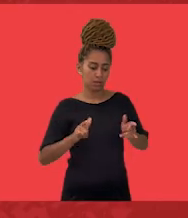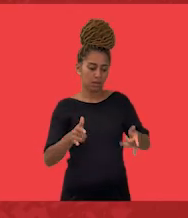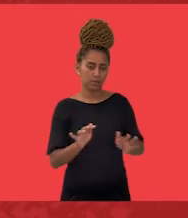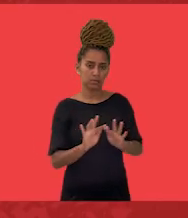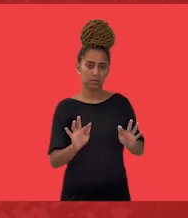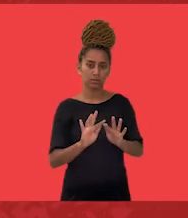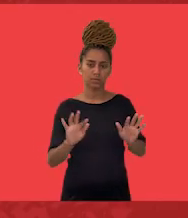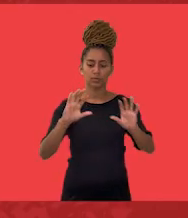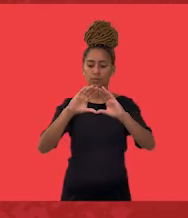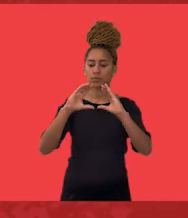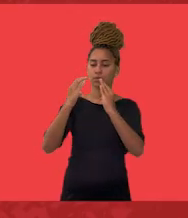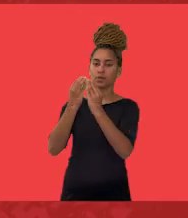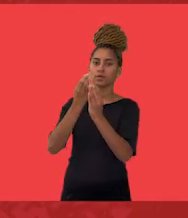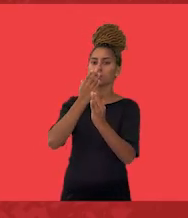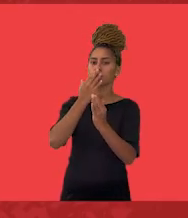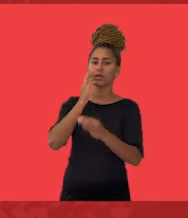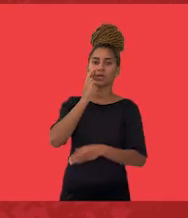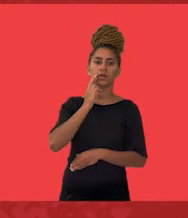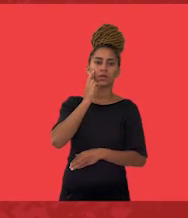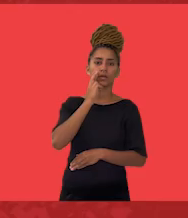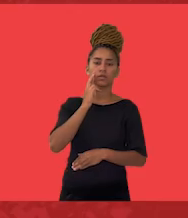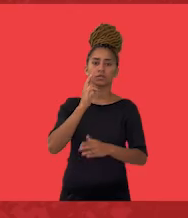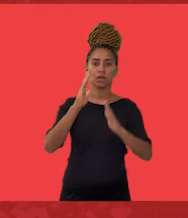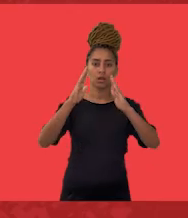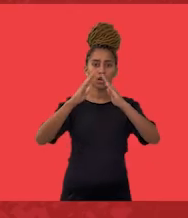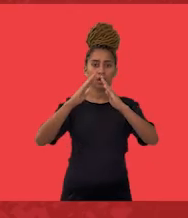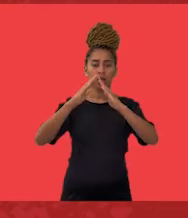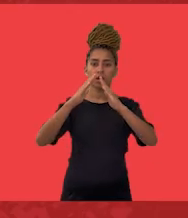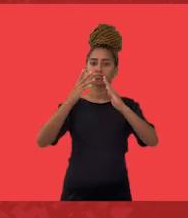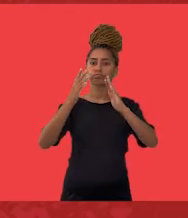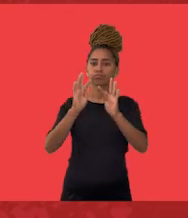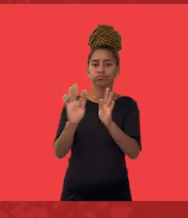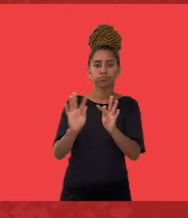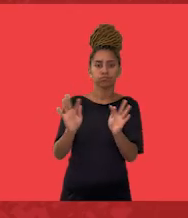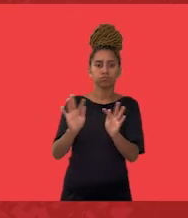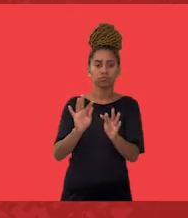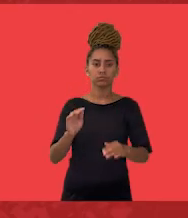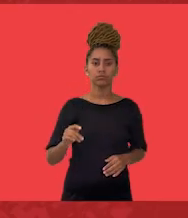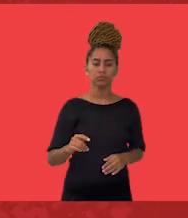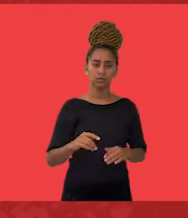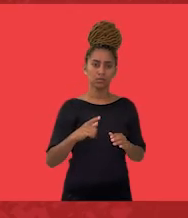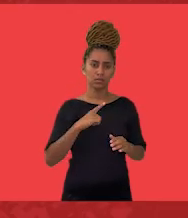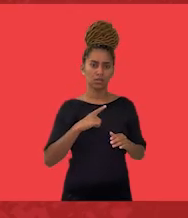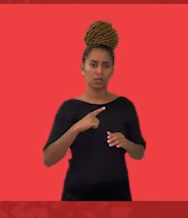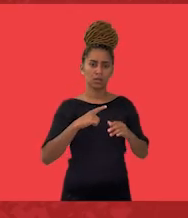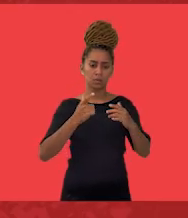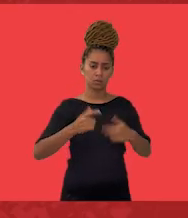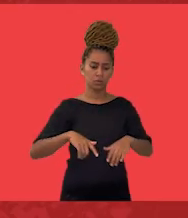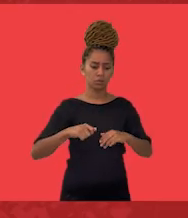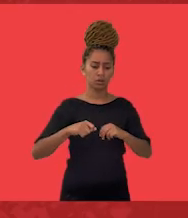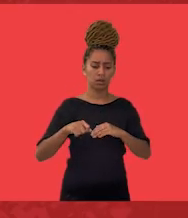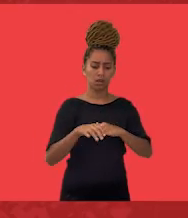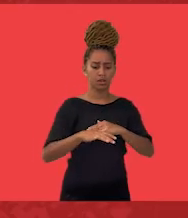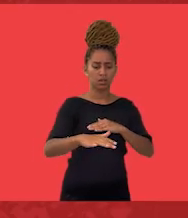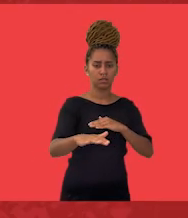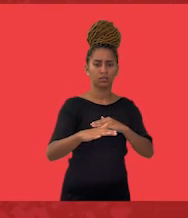deles até o doce que está na geladeira. 2 ônibus me separam do mar. Há algumas cidades entre